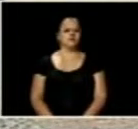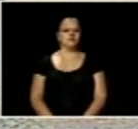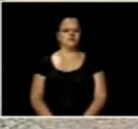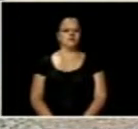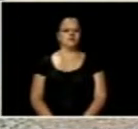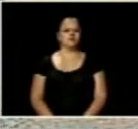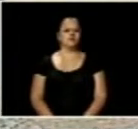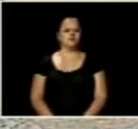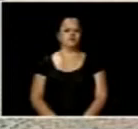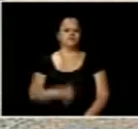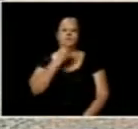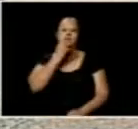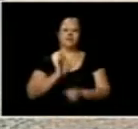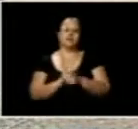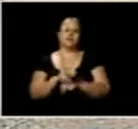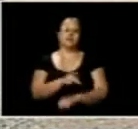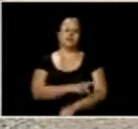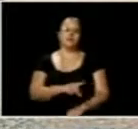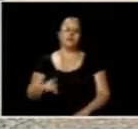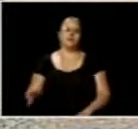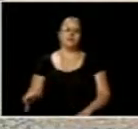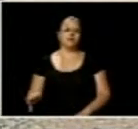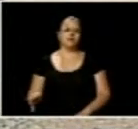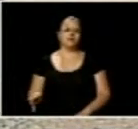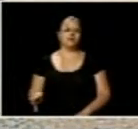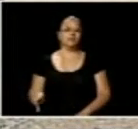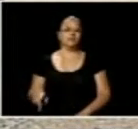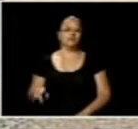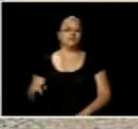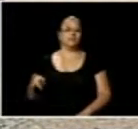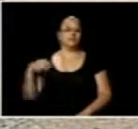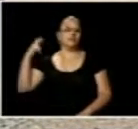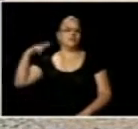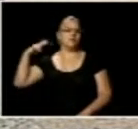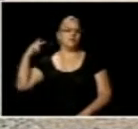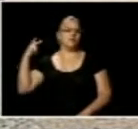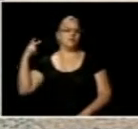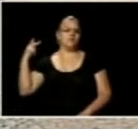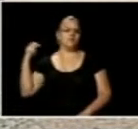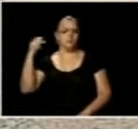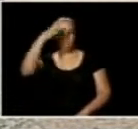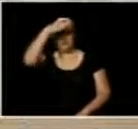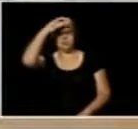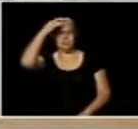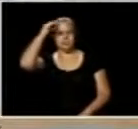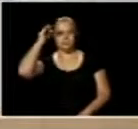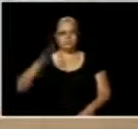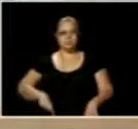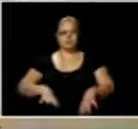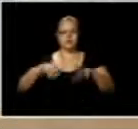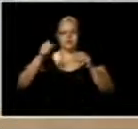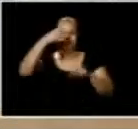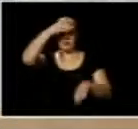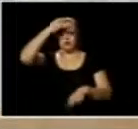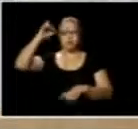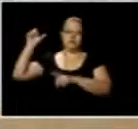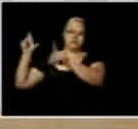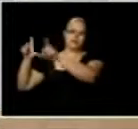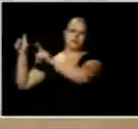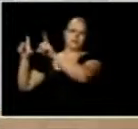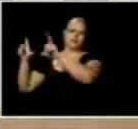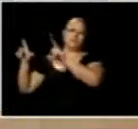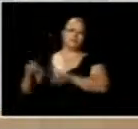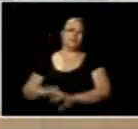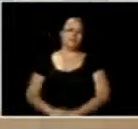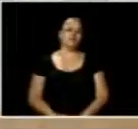Boa noite, presidente Alexandre Vilela, senhores vereadores, munícipe que nos acompanha, munícipe que nos assiste à residência. Presidente, eu fiz